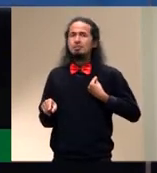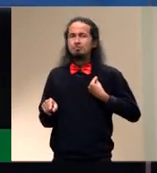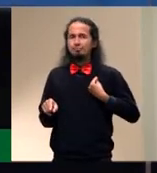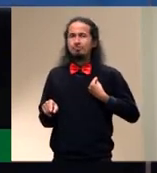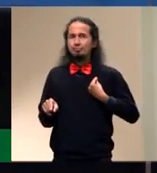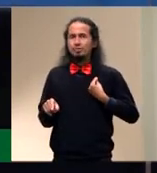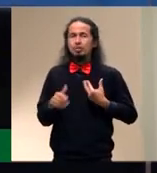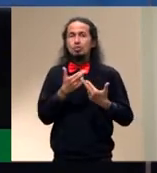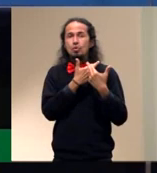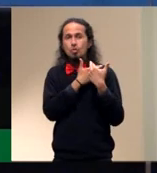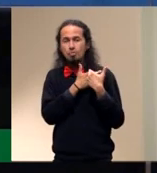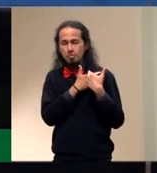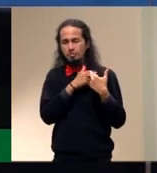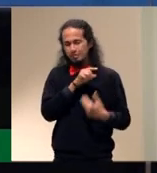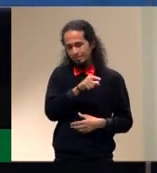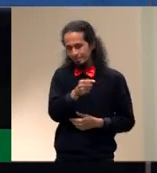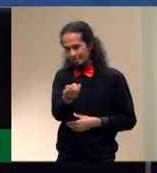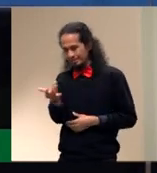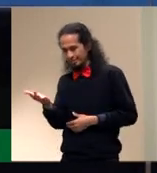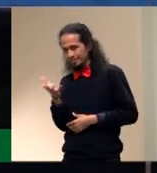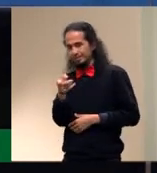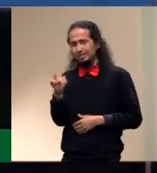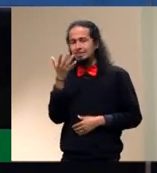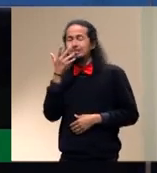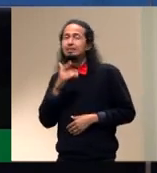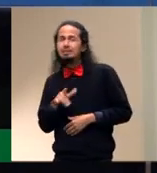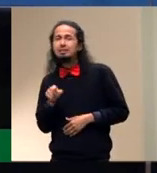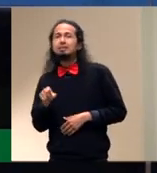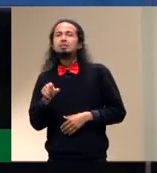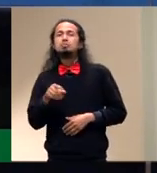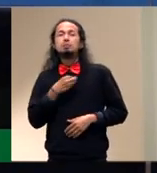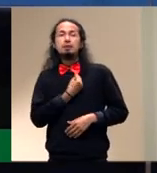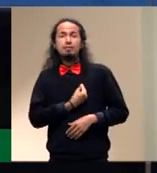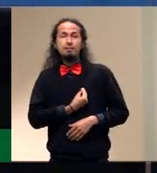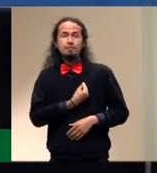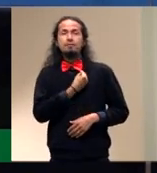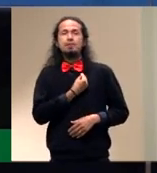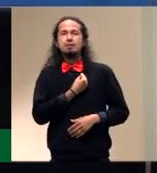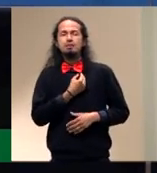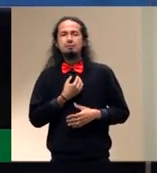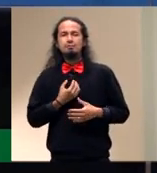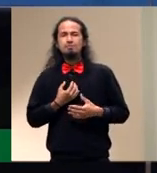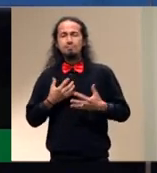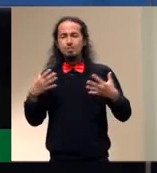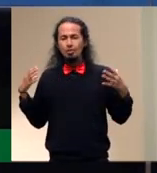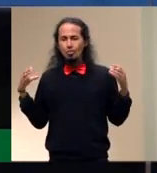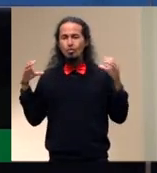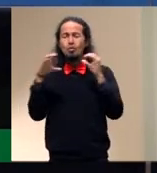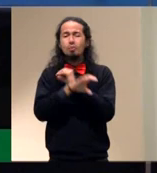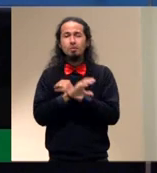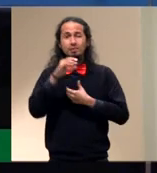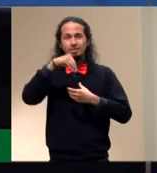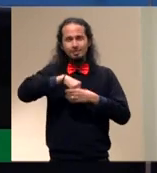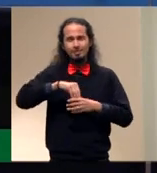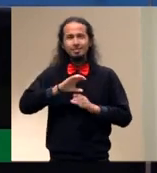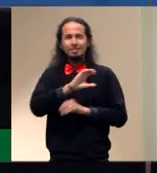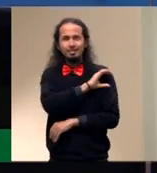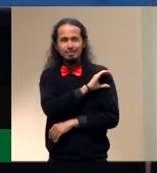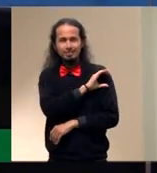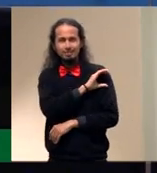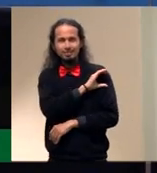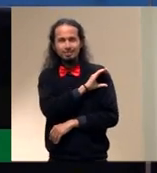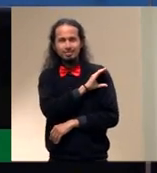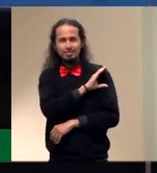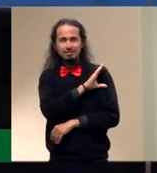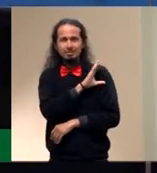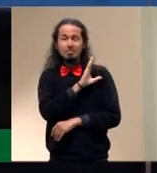das crianças, a uma vida plena junto ao coletivo da unidade. O máximo que esteja ao nosso